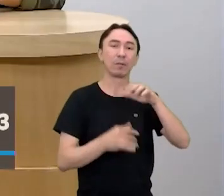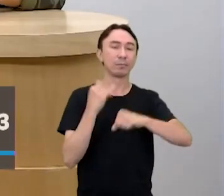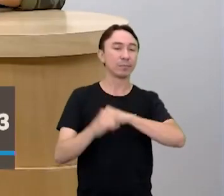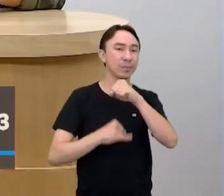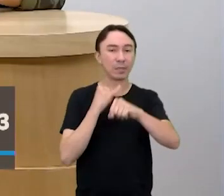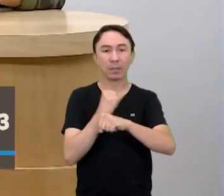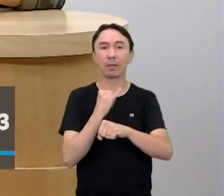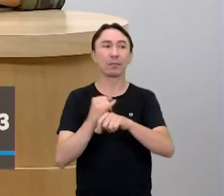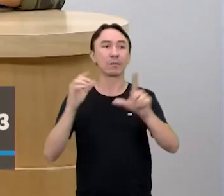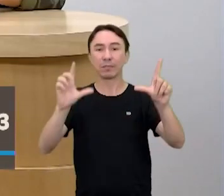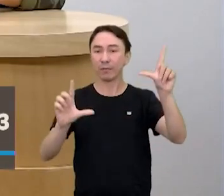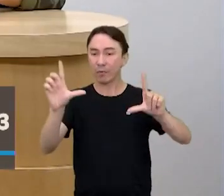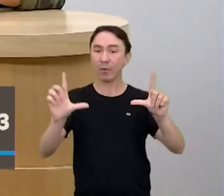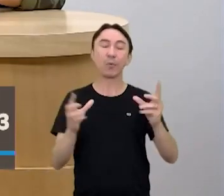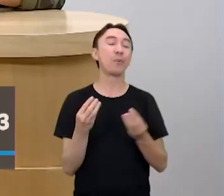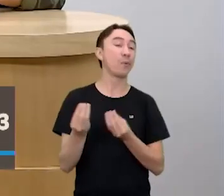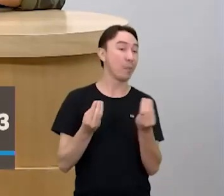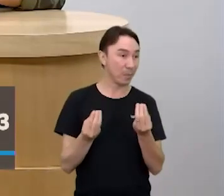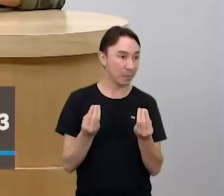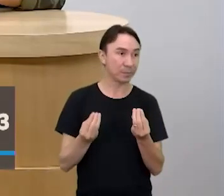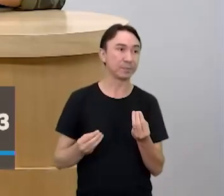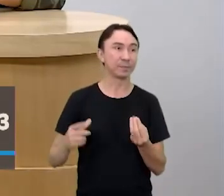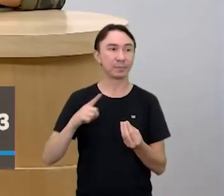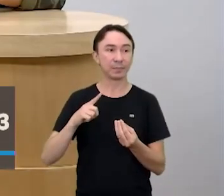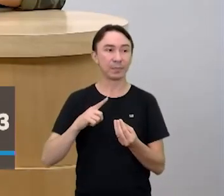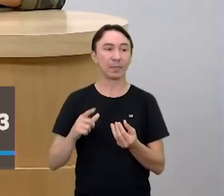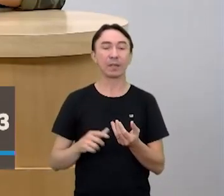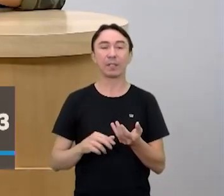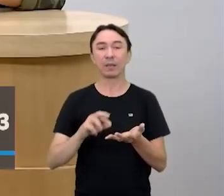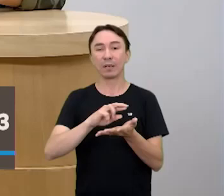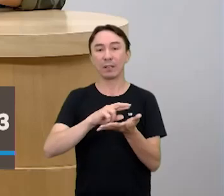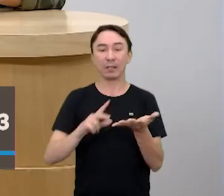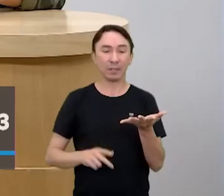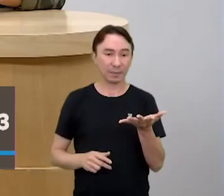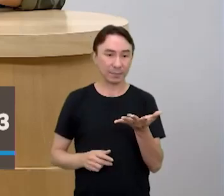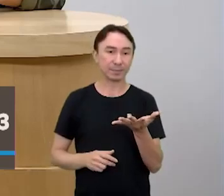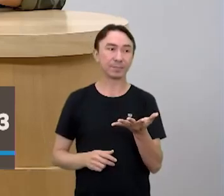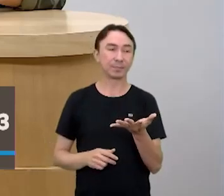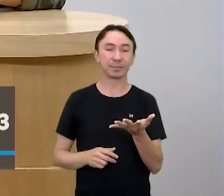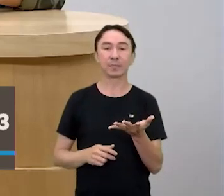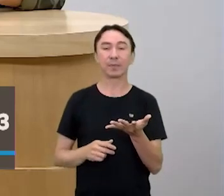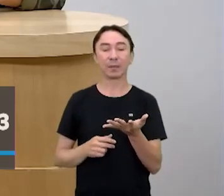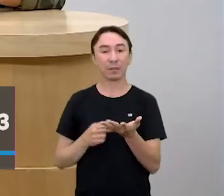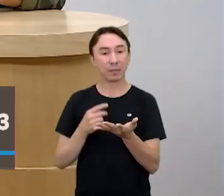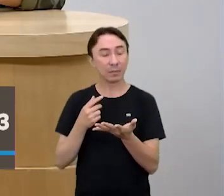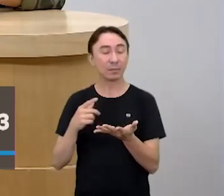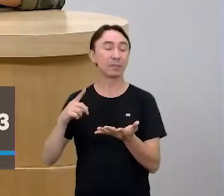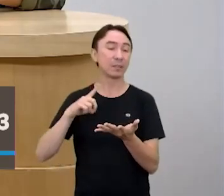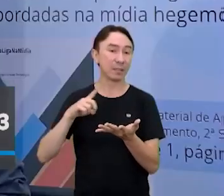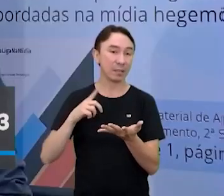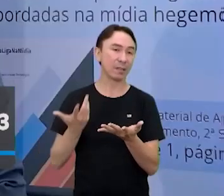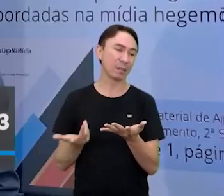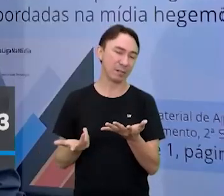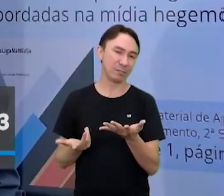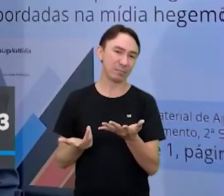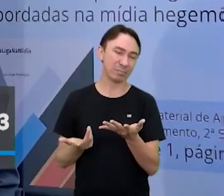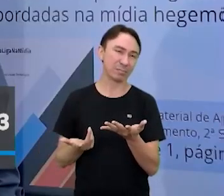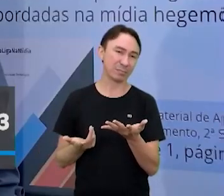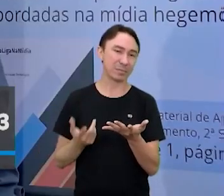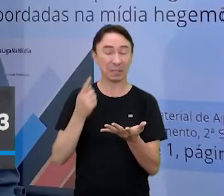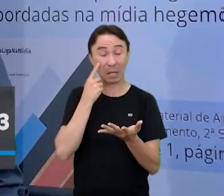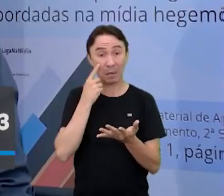a formação de um organismo internacional que ajudou a reduzir os conflitos mundiais. Embora ele seja muito atacado, ele